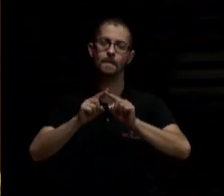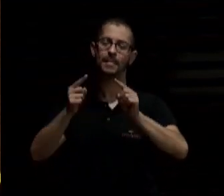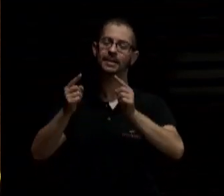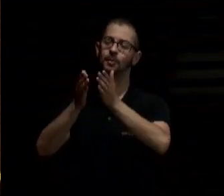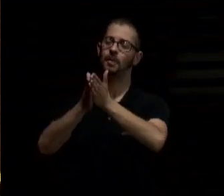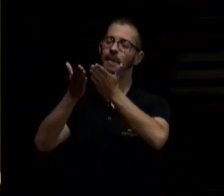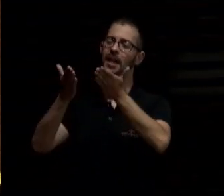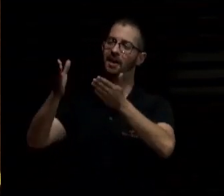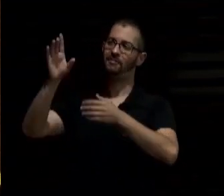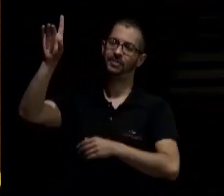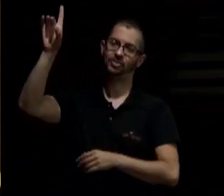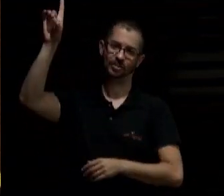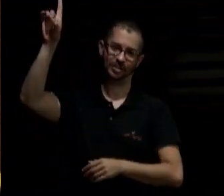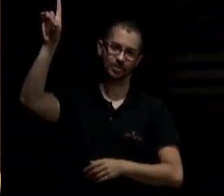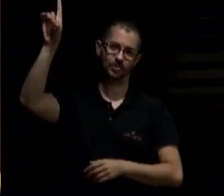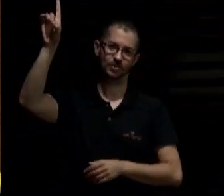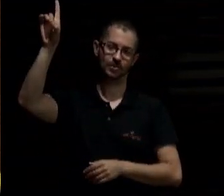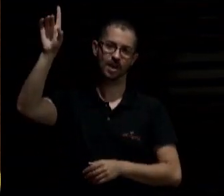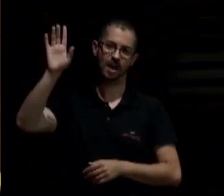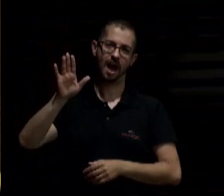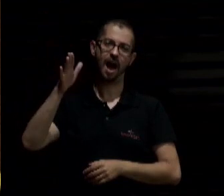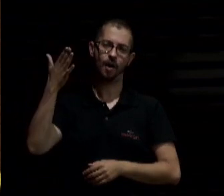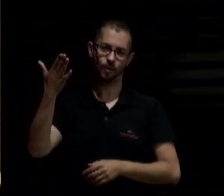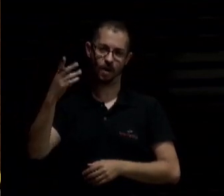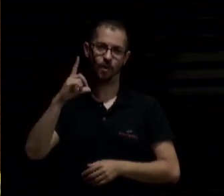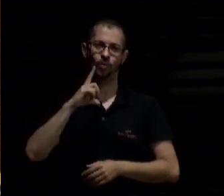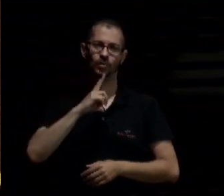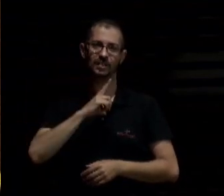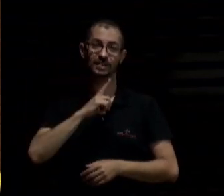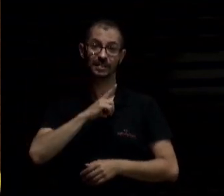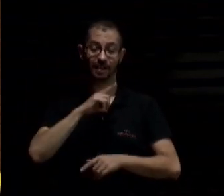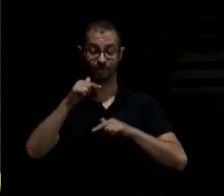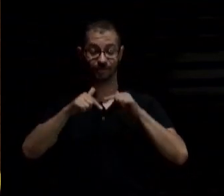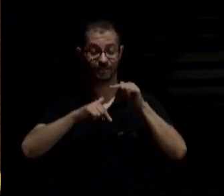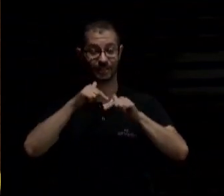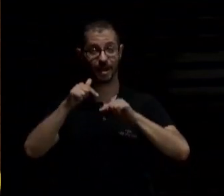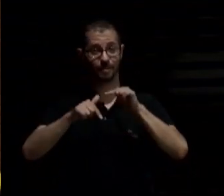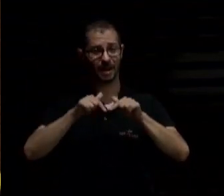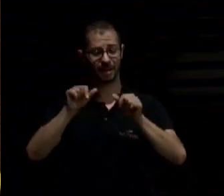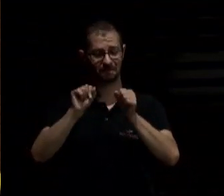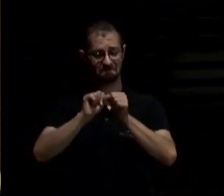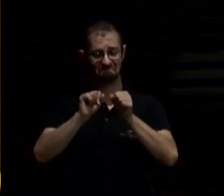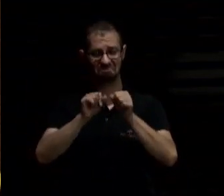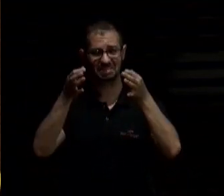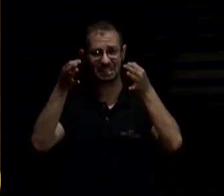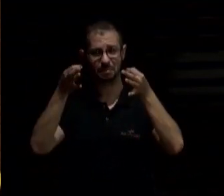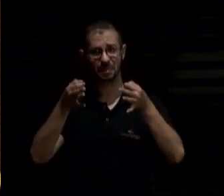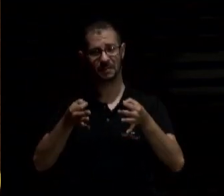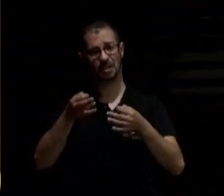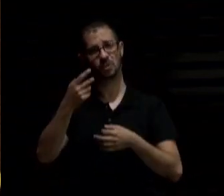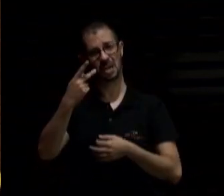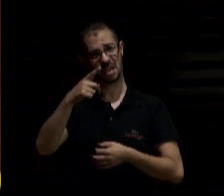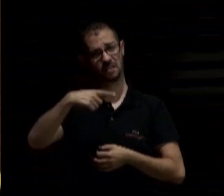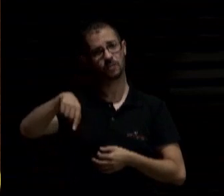palavra de Deus, a qual com efeito está operando eficazmente em vocês